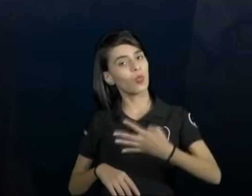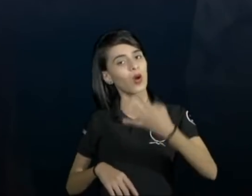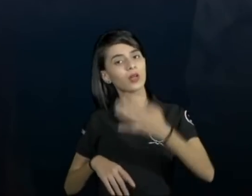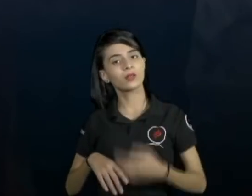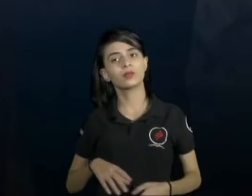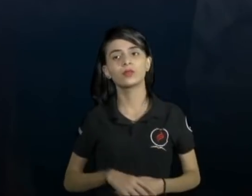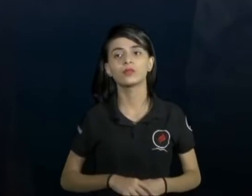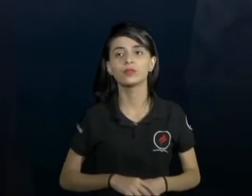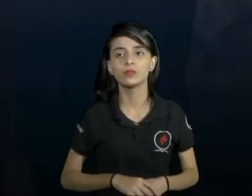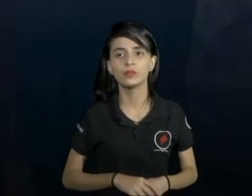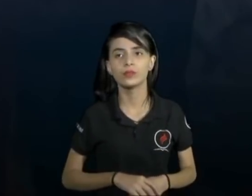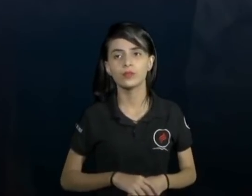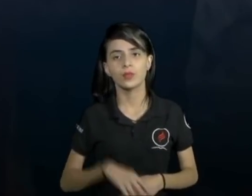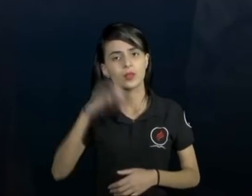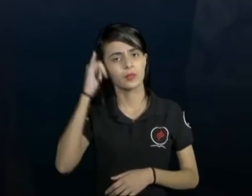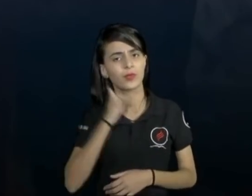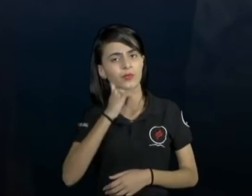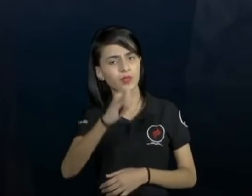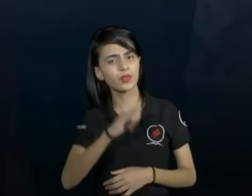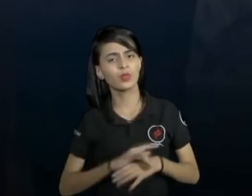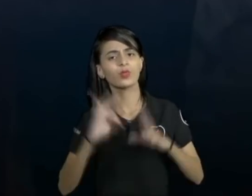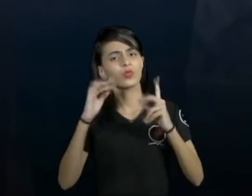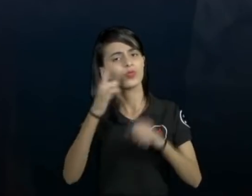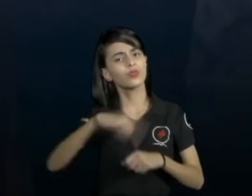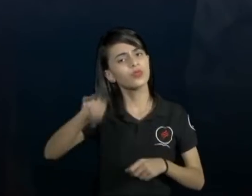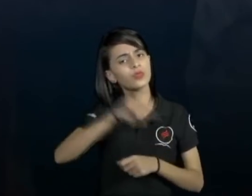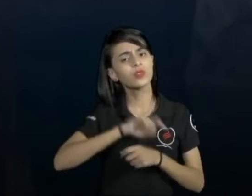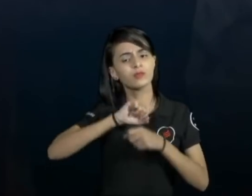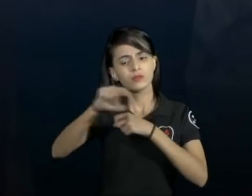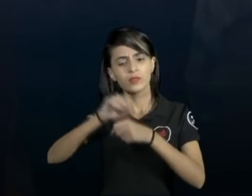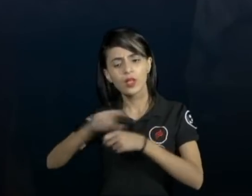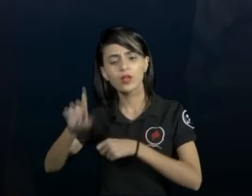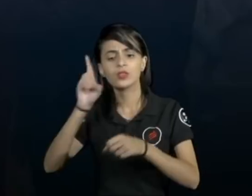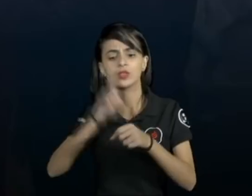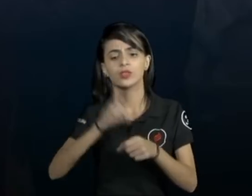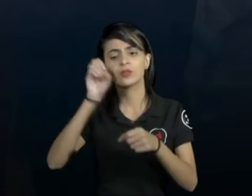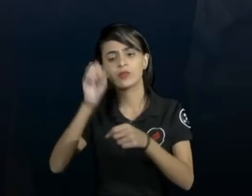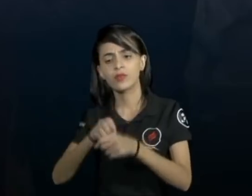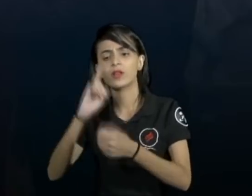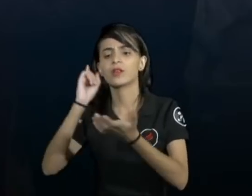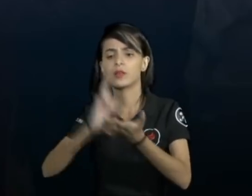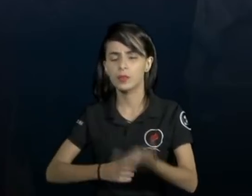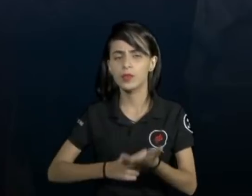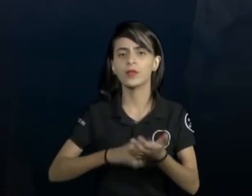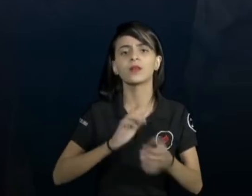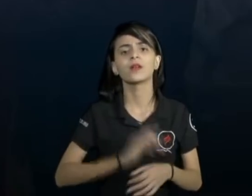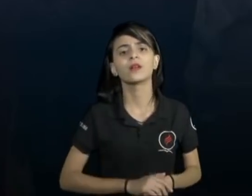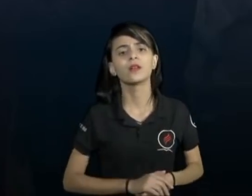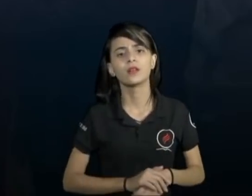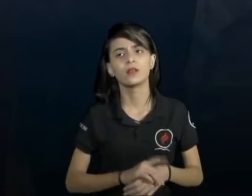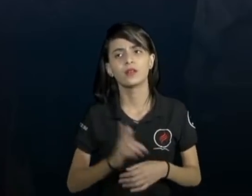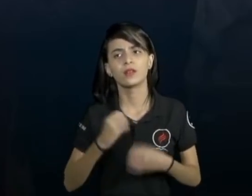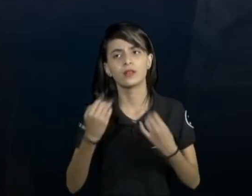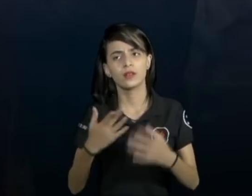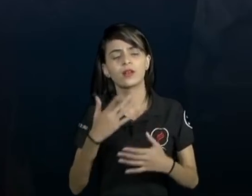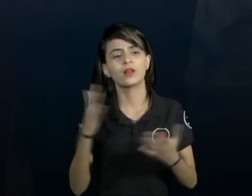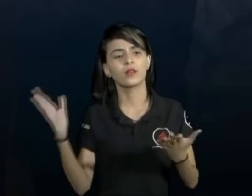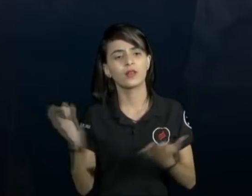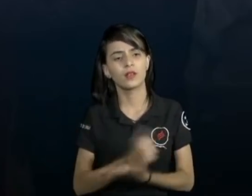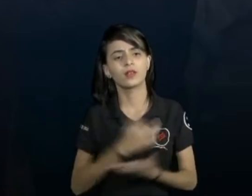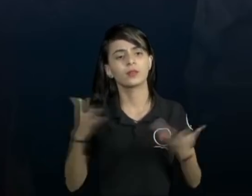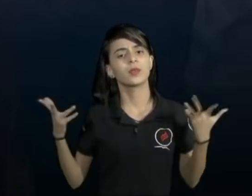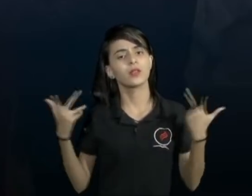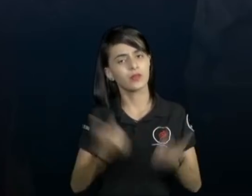é uma palavra profética tudo que você tem semeado dízimos ofertas e campanhas vai gerar colheitas